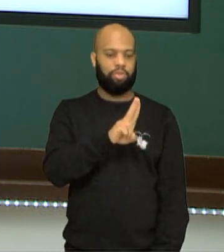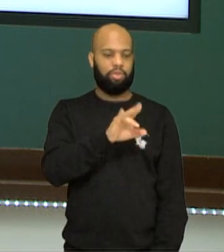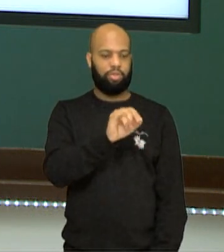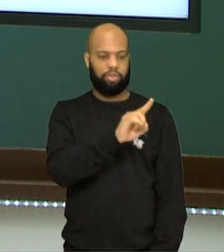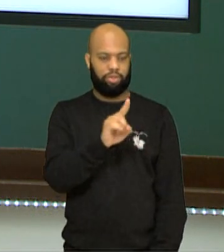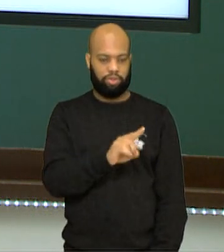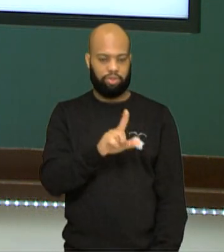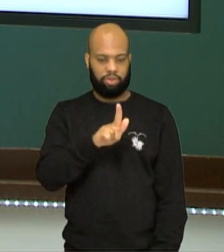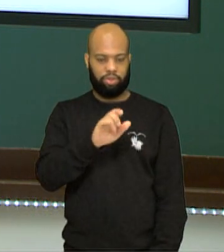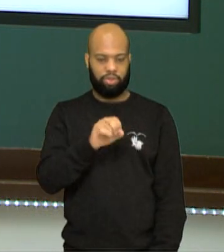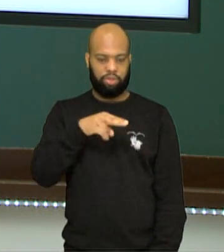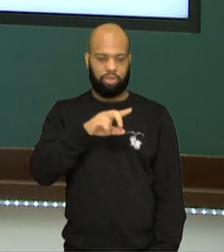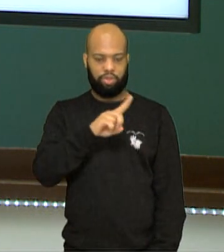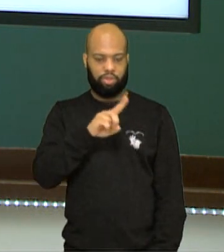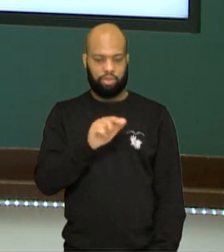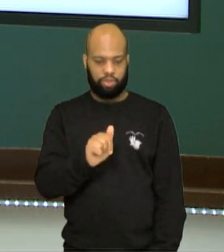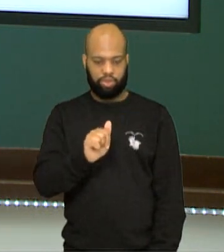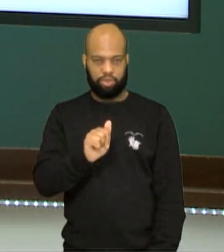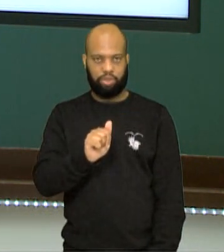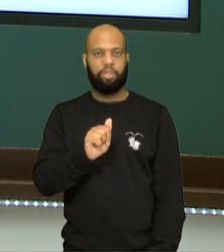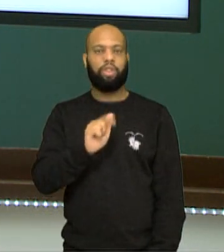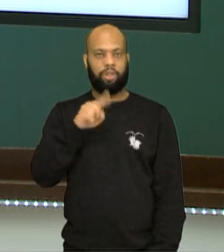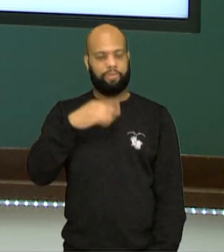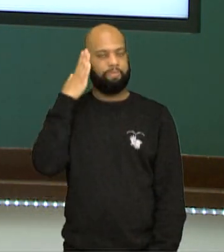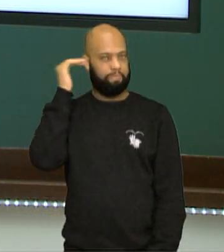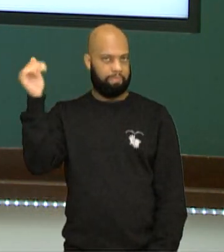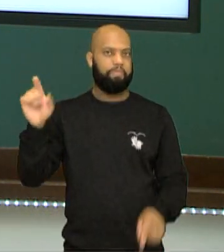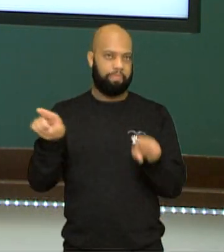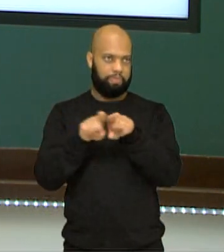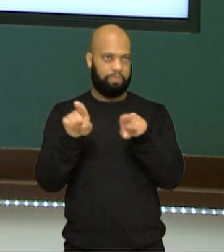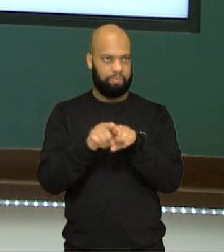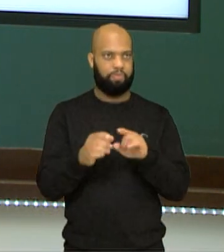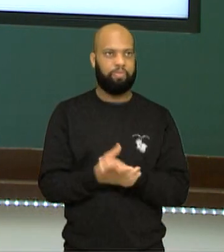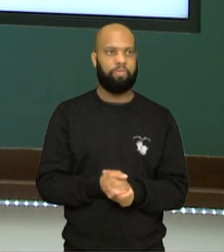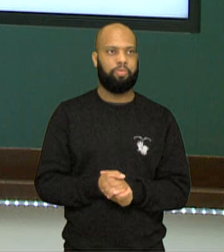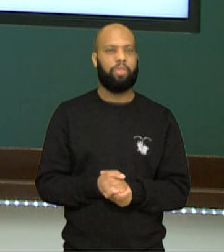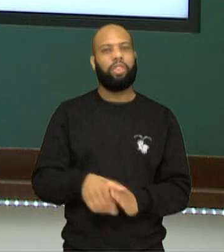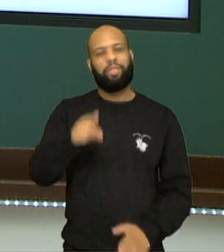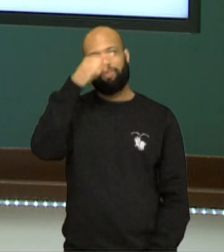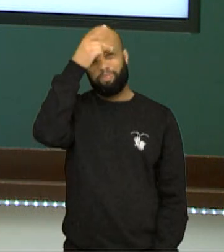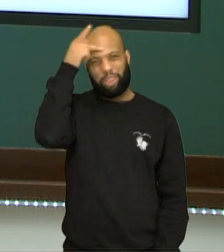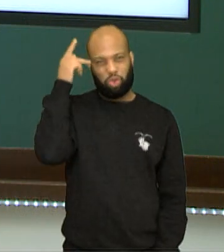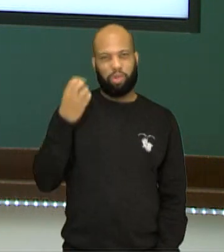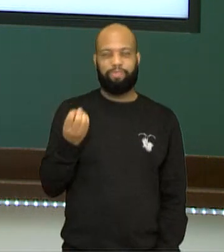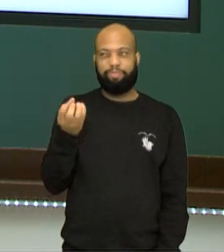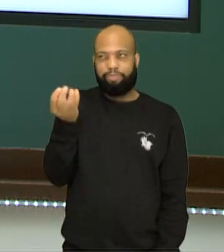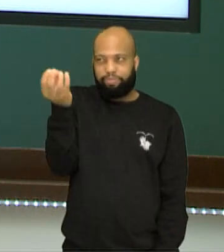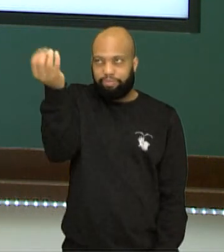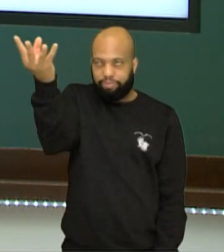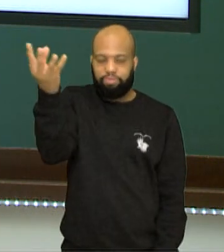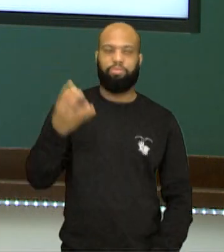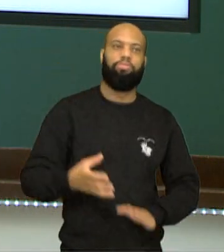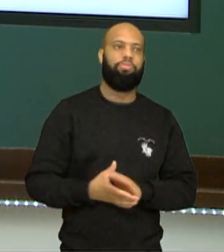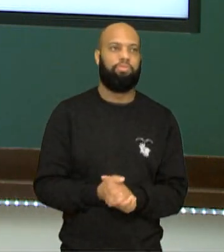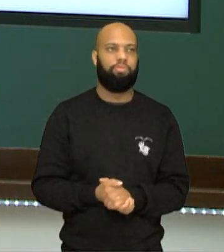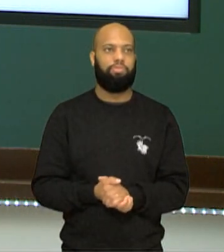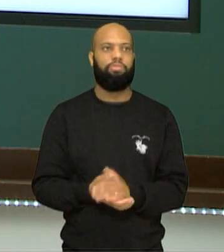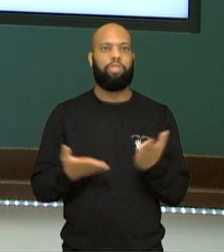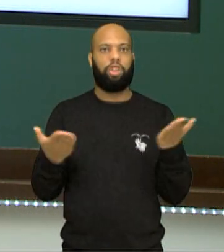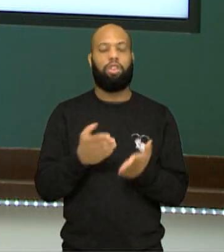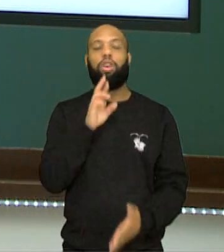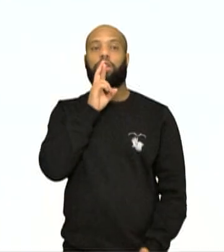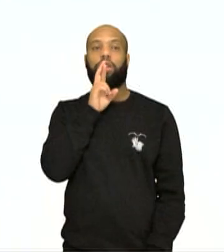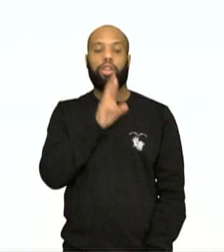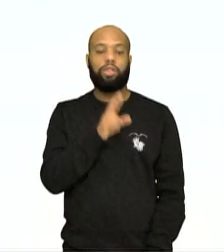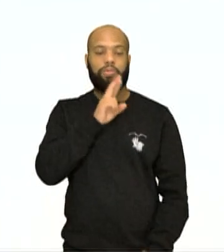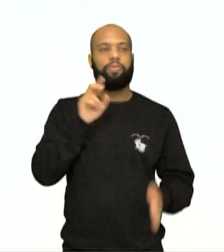passou até em novelas, em seriados, né? Então, a vida de viajante do Luiz Gonzaga. Então vamos exercitar. Responda